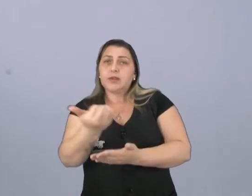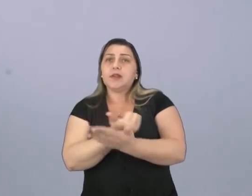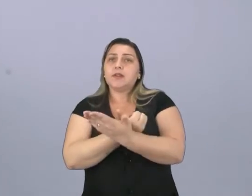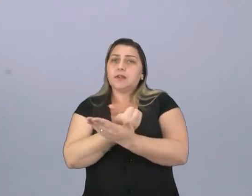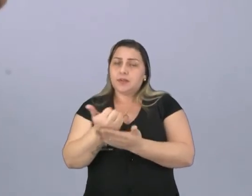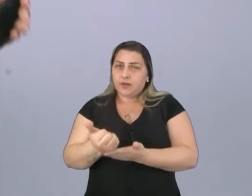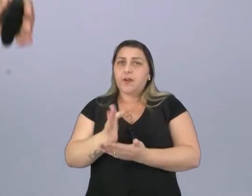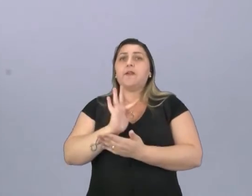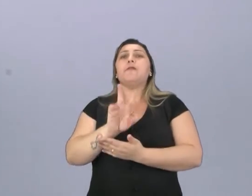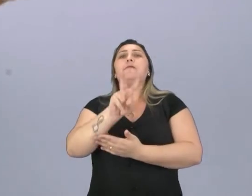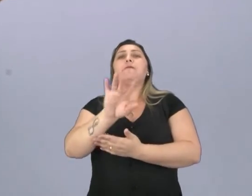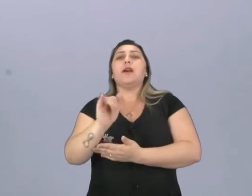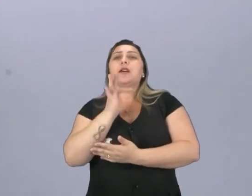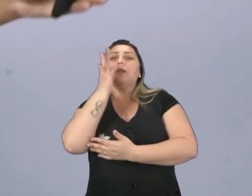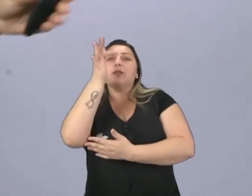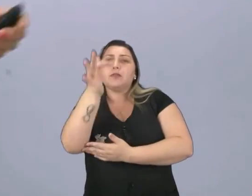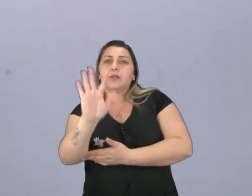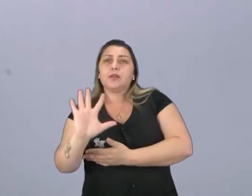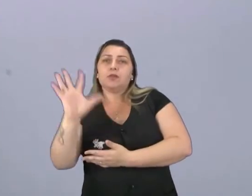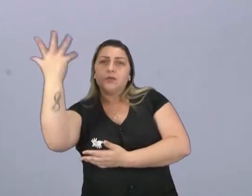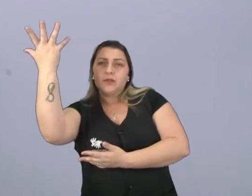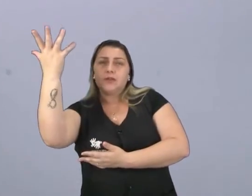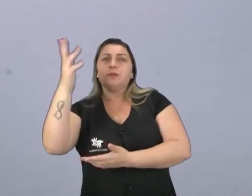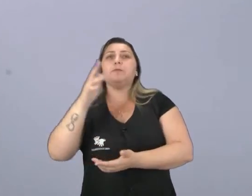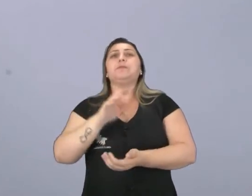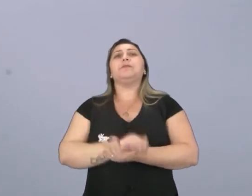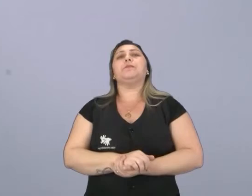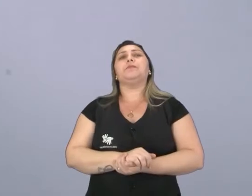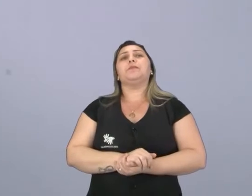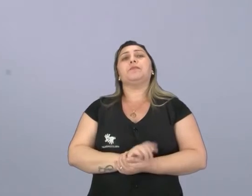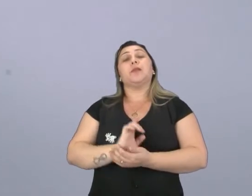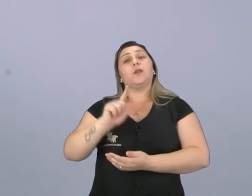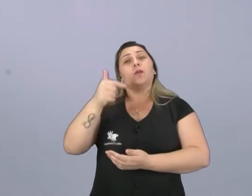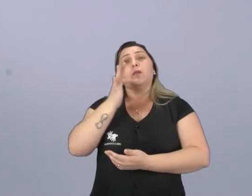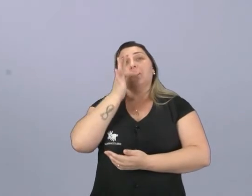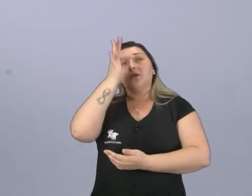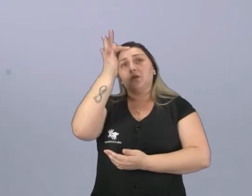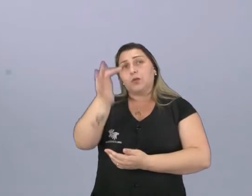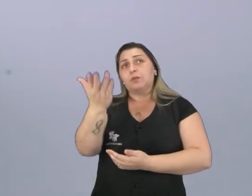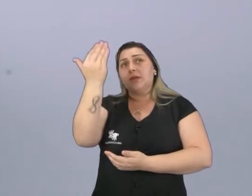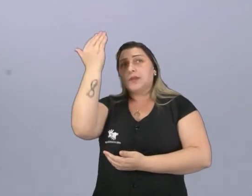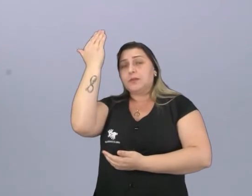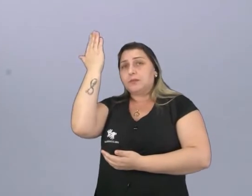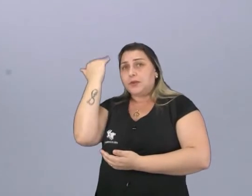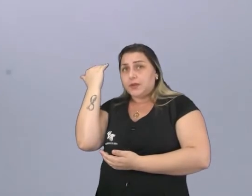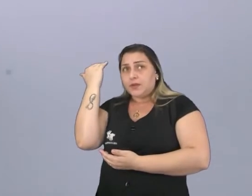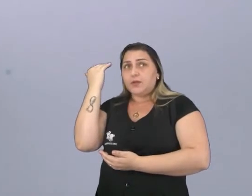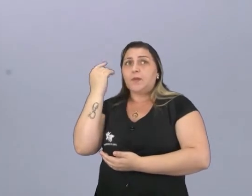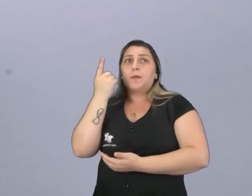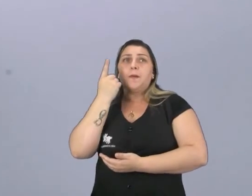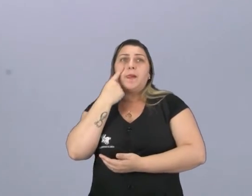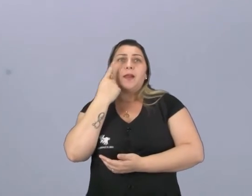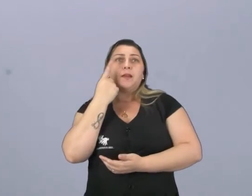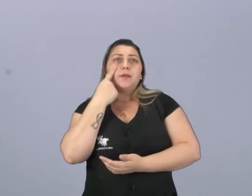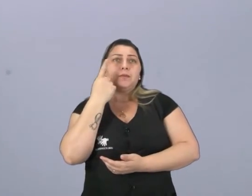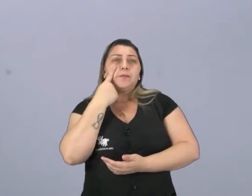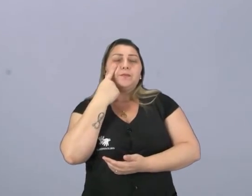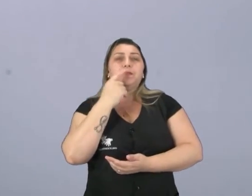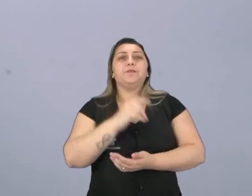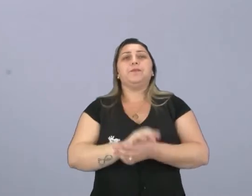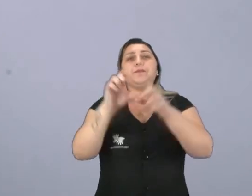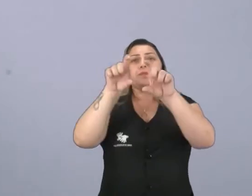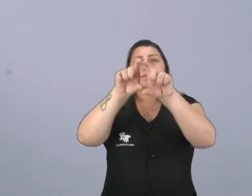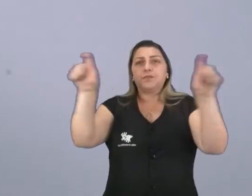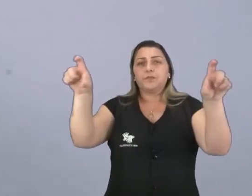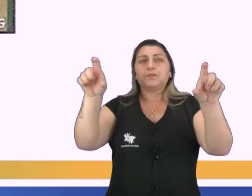que certamente irá ocorrer. E o outro futuro é o futuro do pretérito. Vamos observar na tirinha